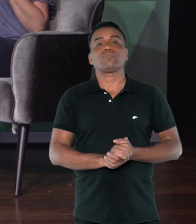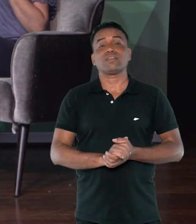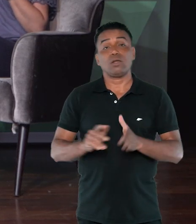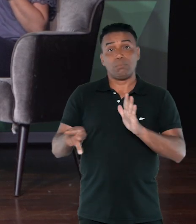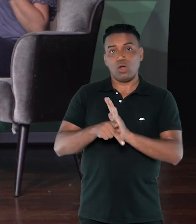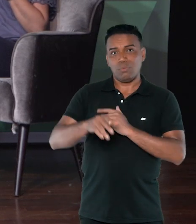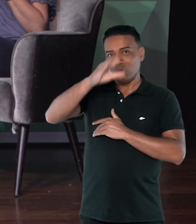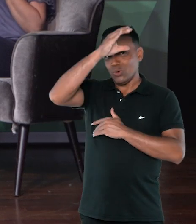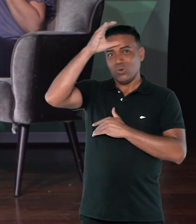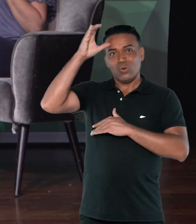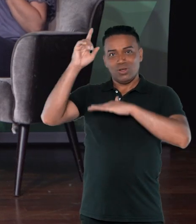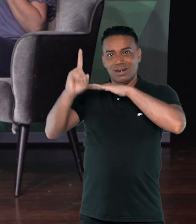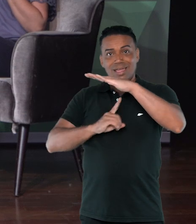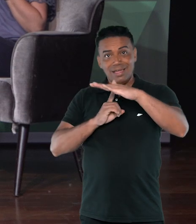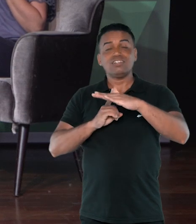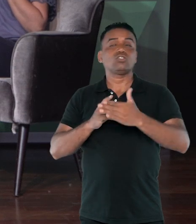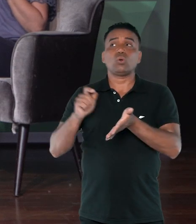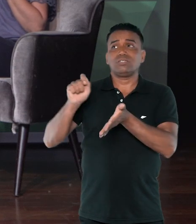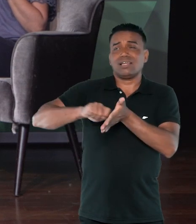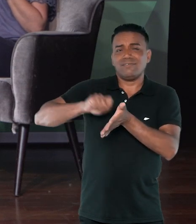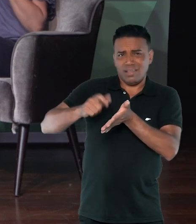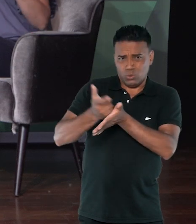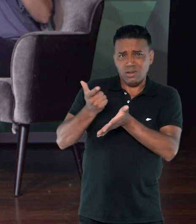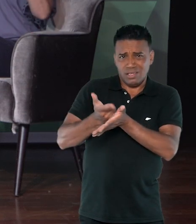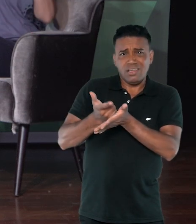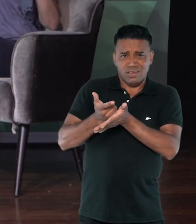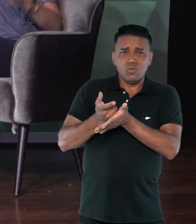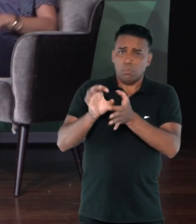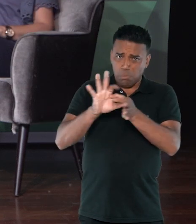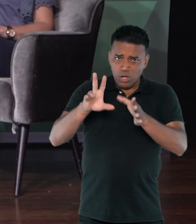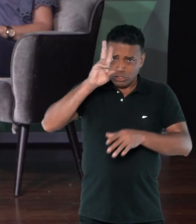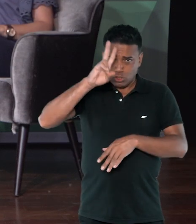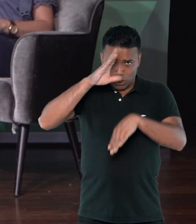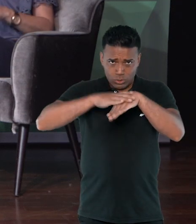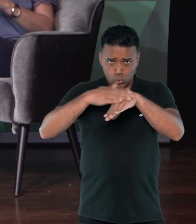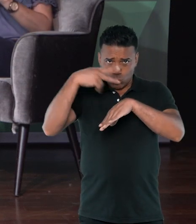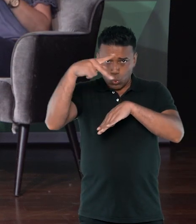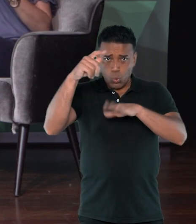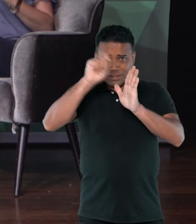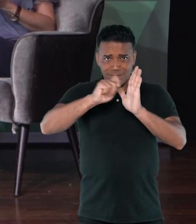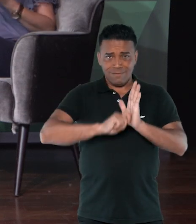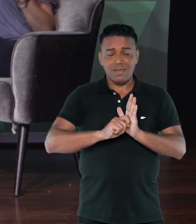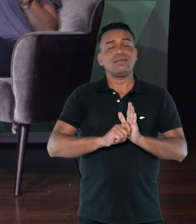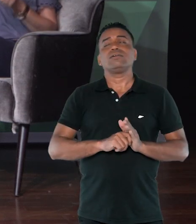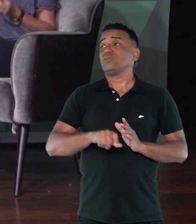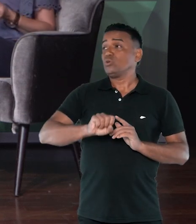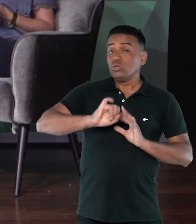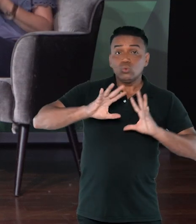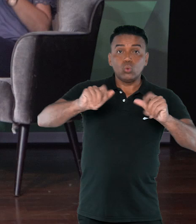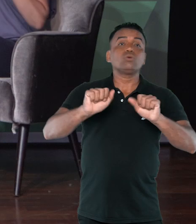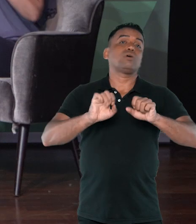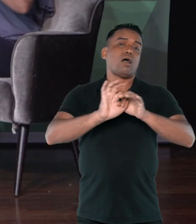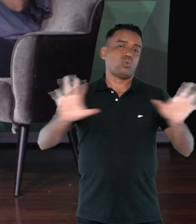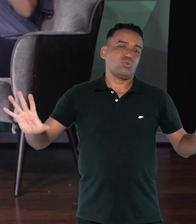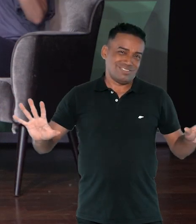livro chamado Caso de Amor, você me autoriza a escrever essa história? E todos, assim, claro. E aí, claro, mudei os